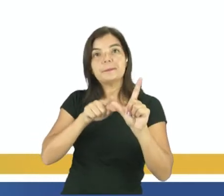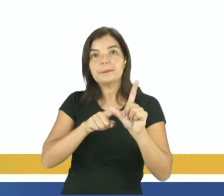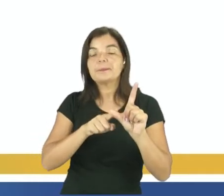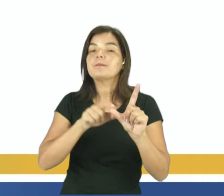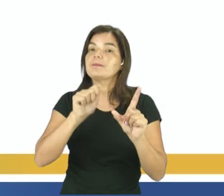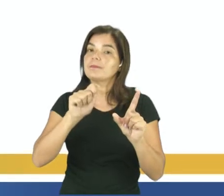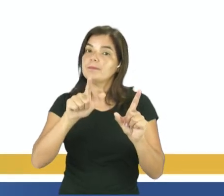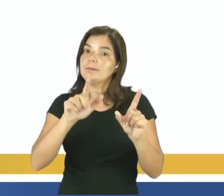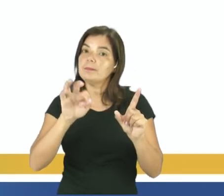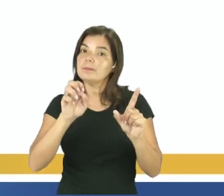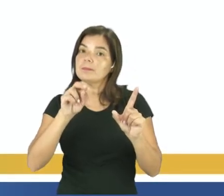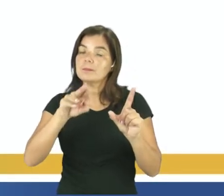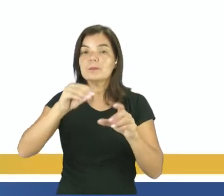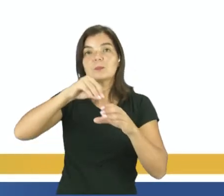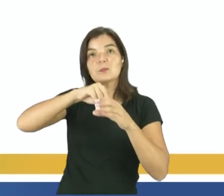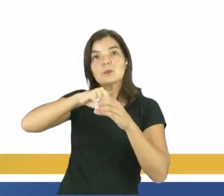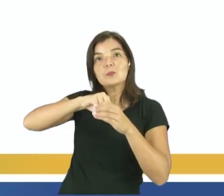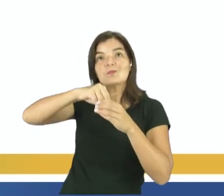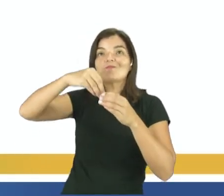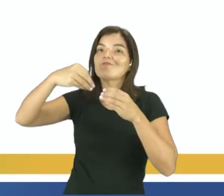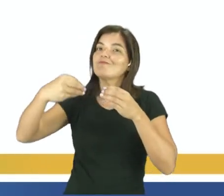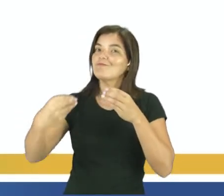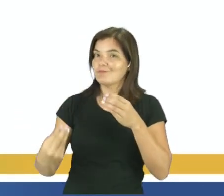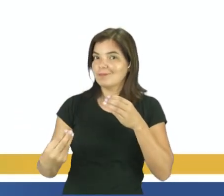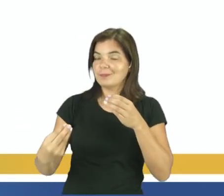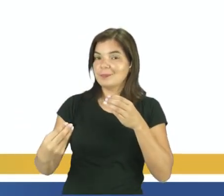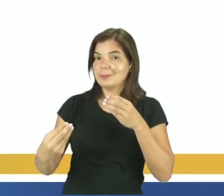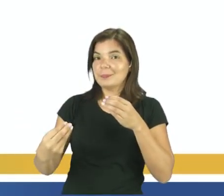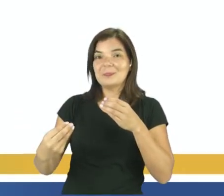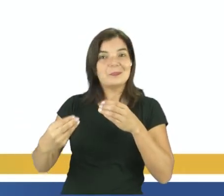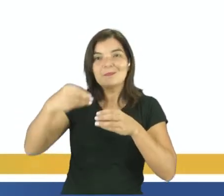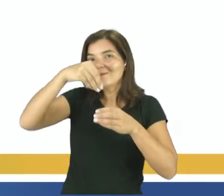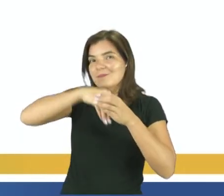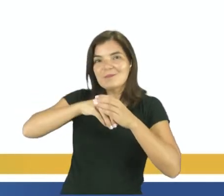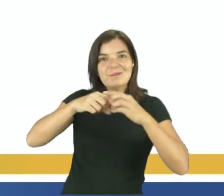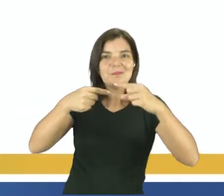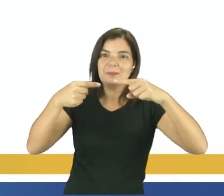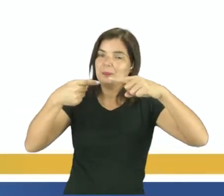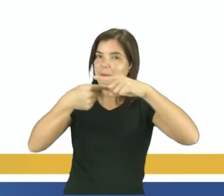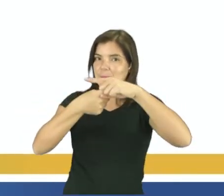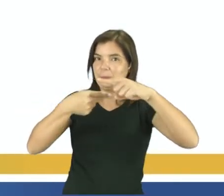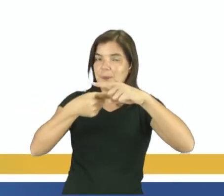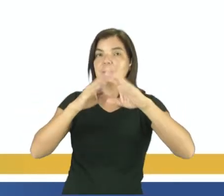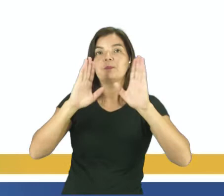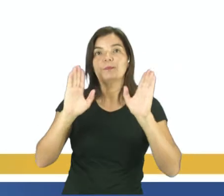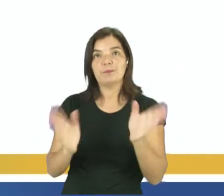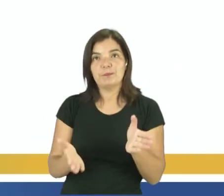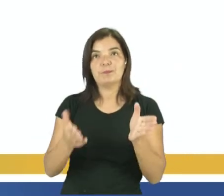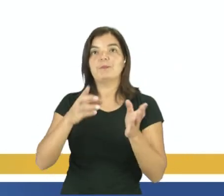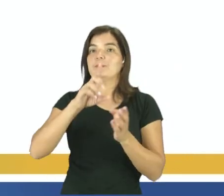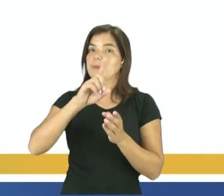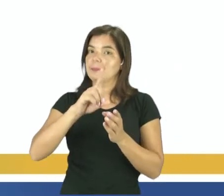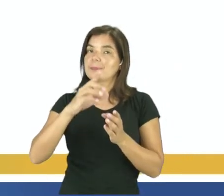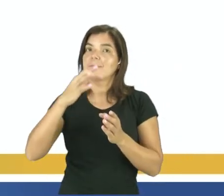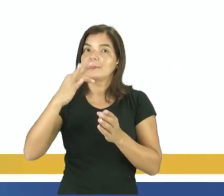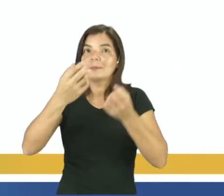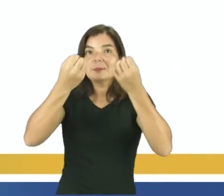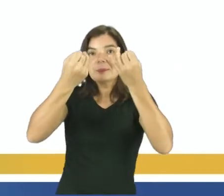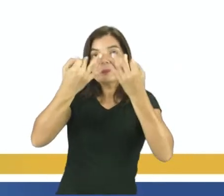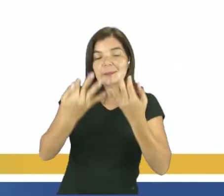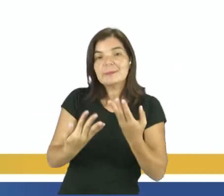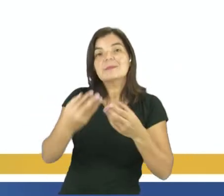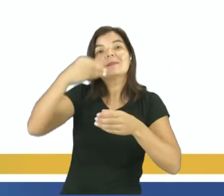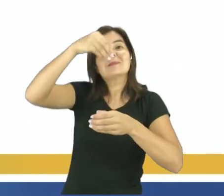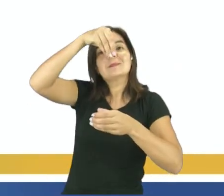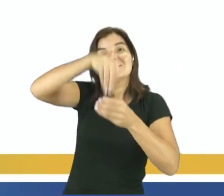são ângulos alternos externos, porque eles estão na parte externa. Já D e F, como mencionei aqui, D